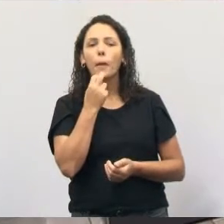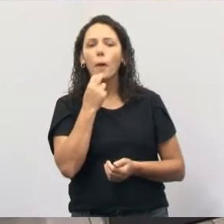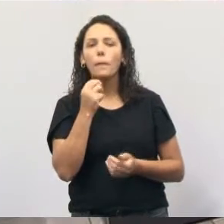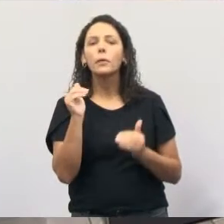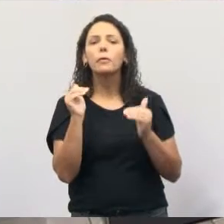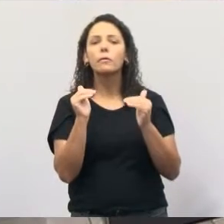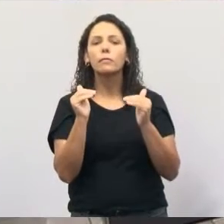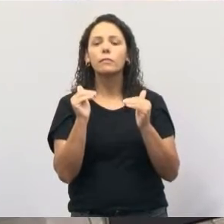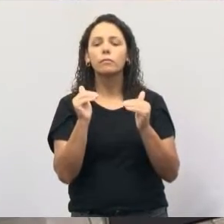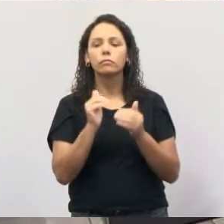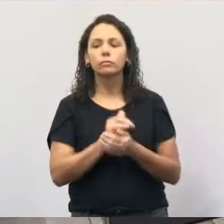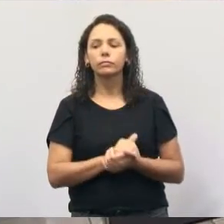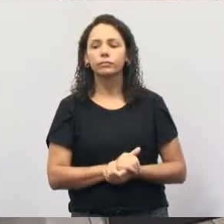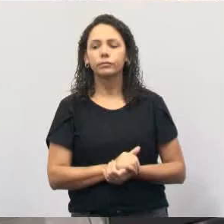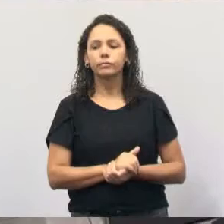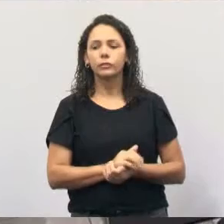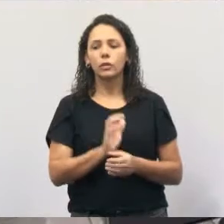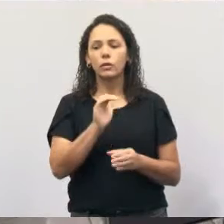Lua?